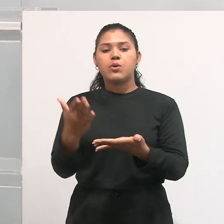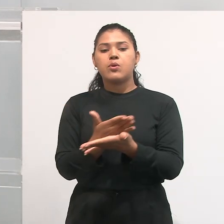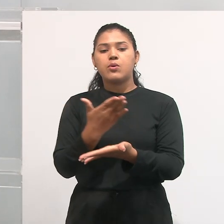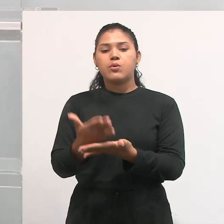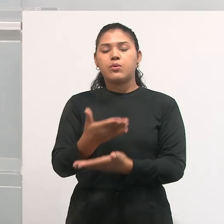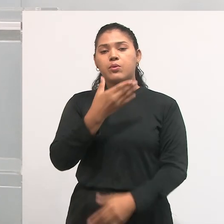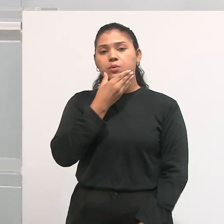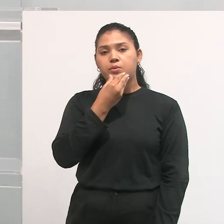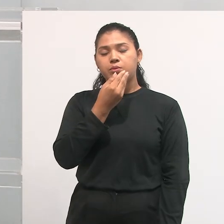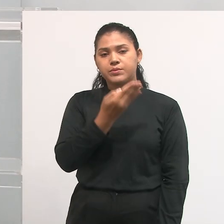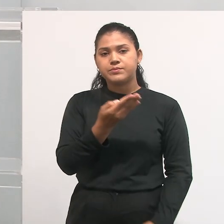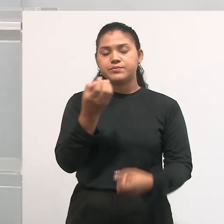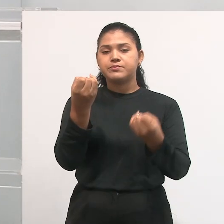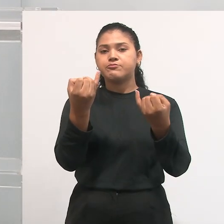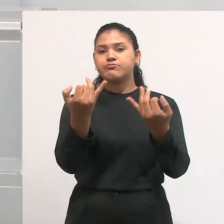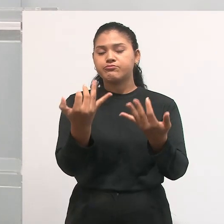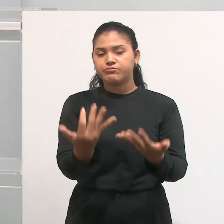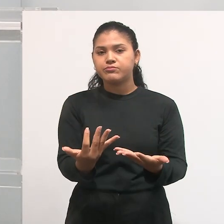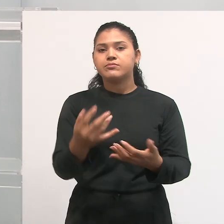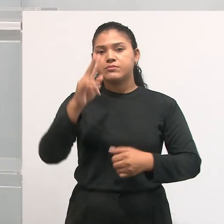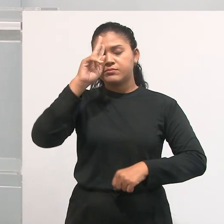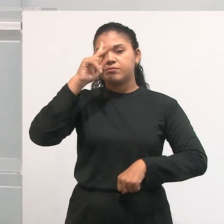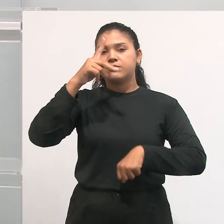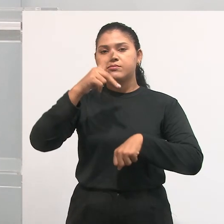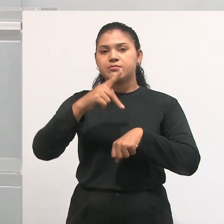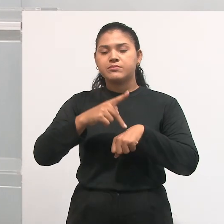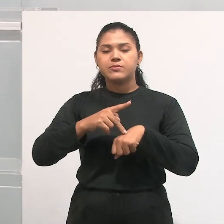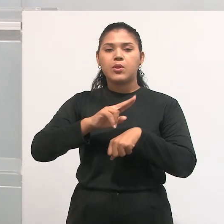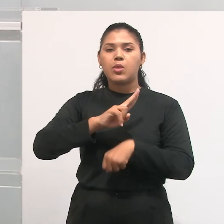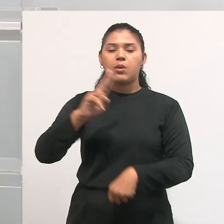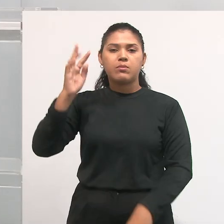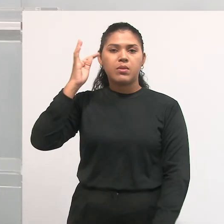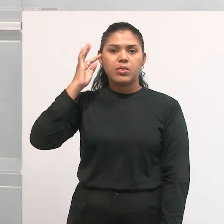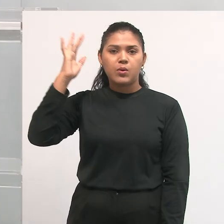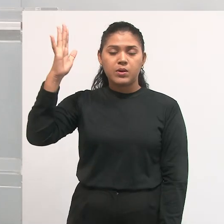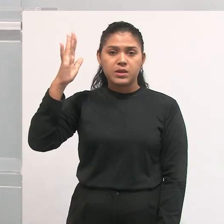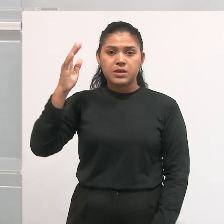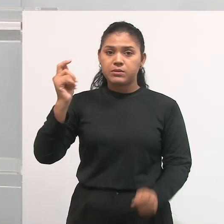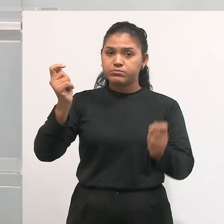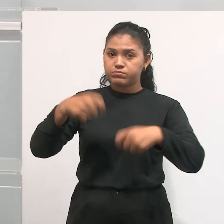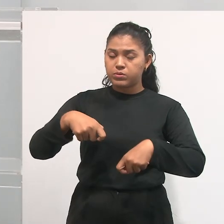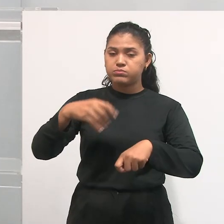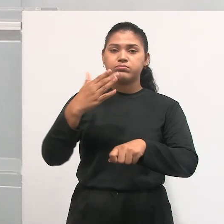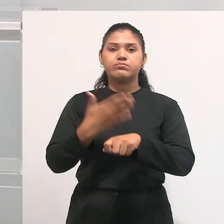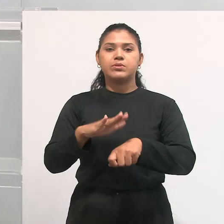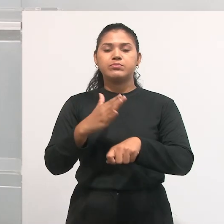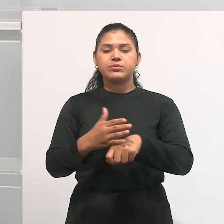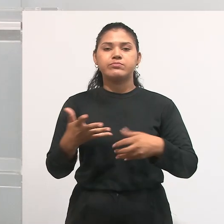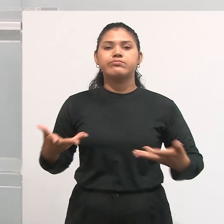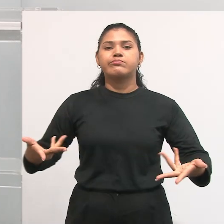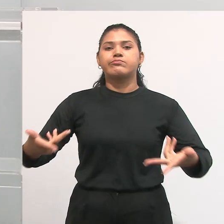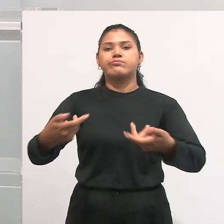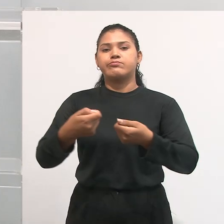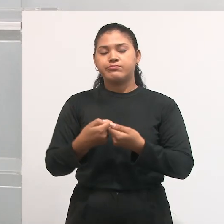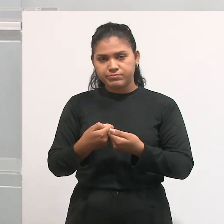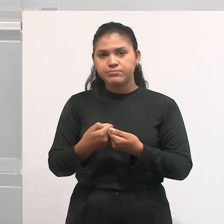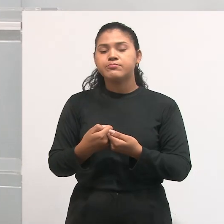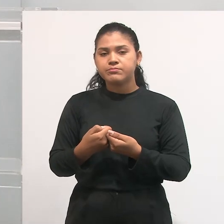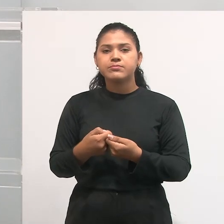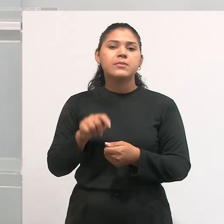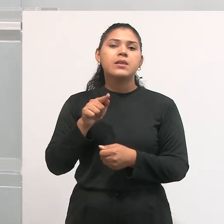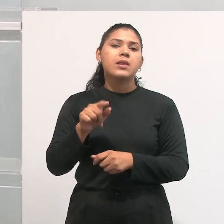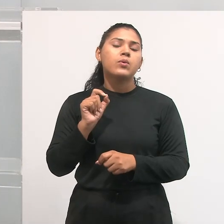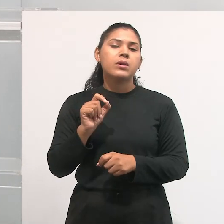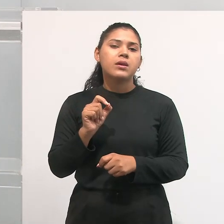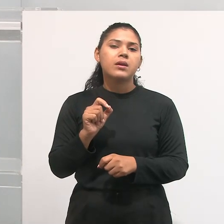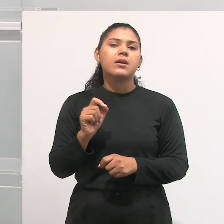ele desenvolve a teoria das competências e das habilidades, que fortemente influencia a